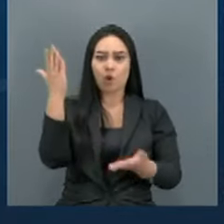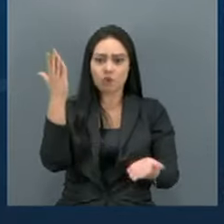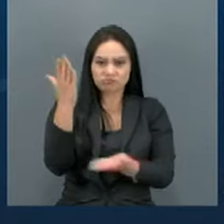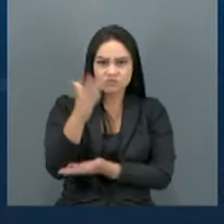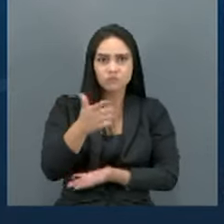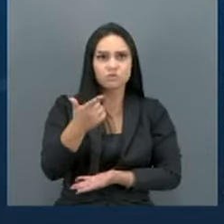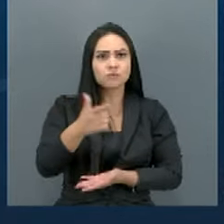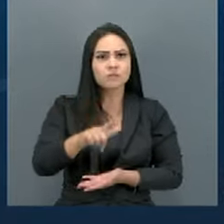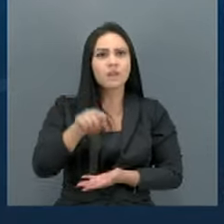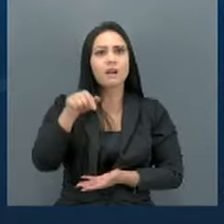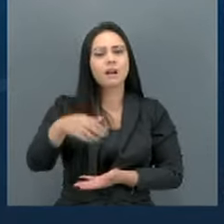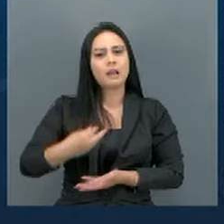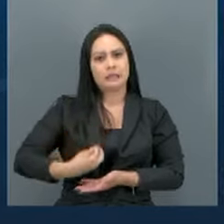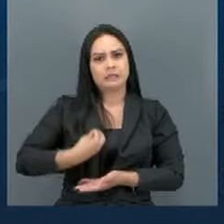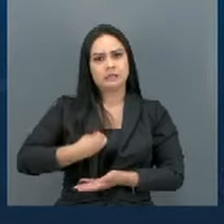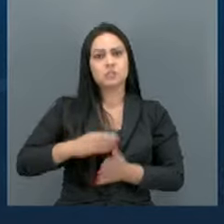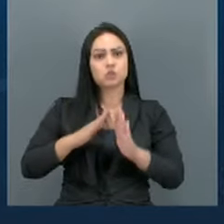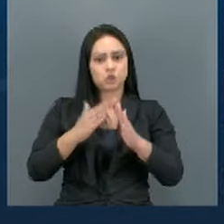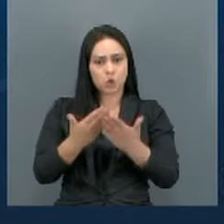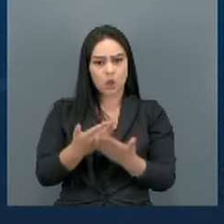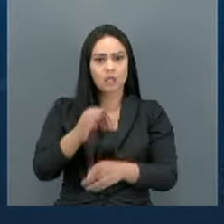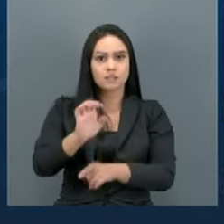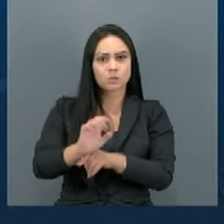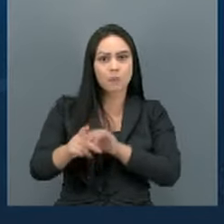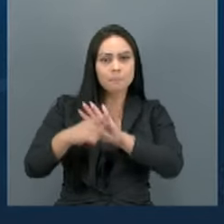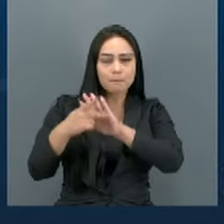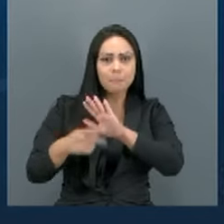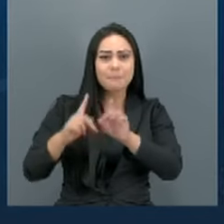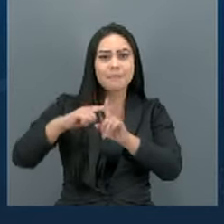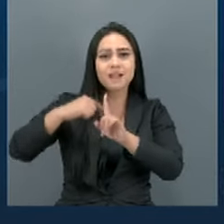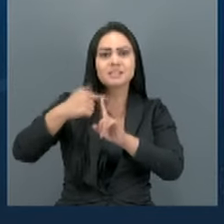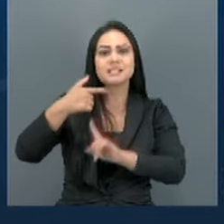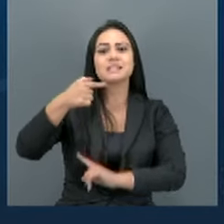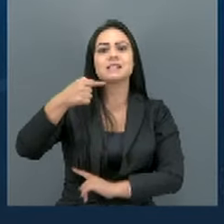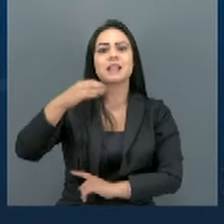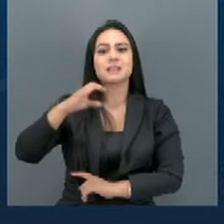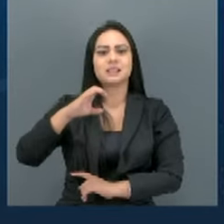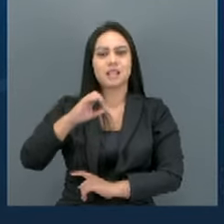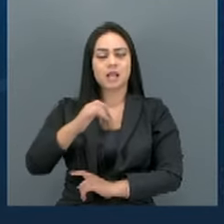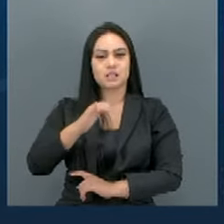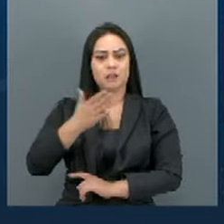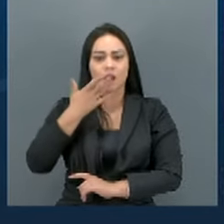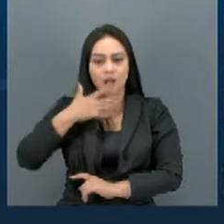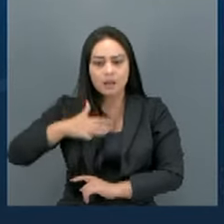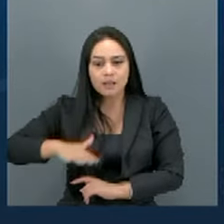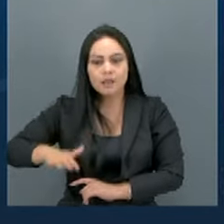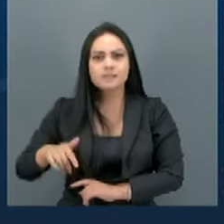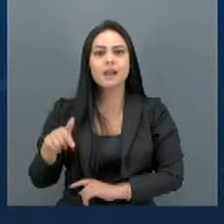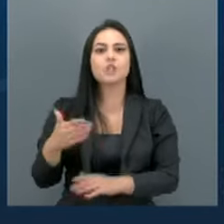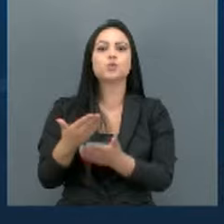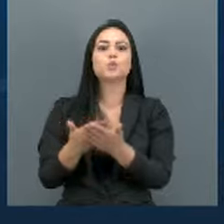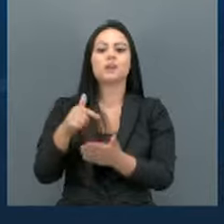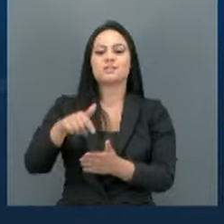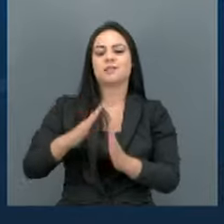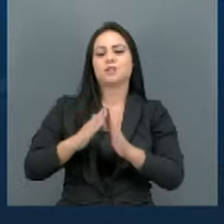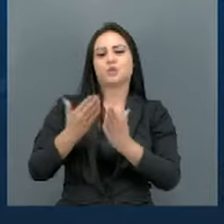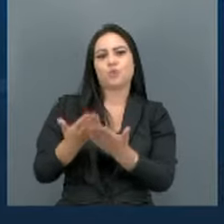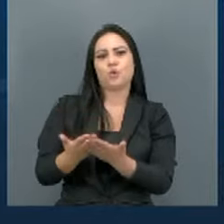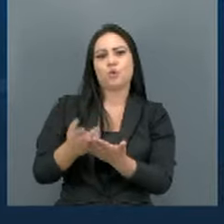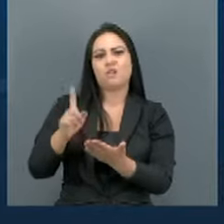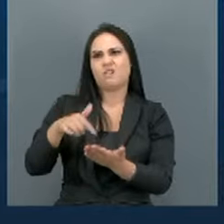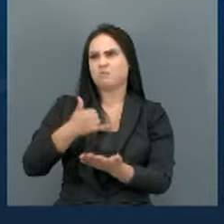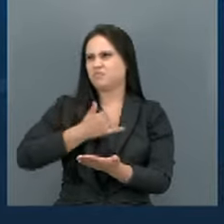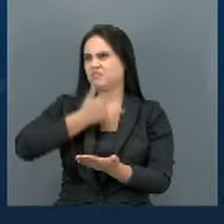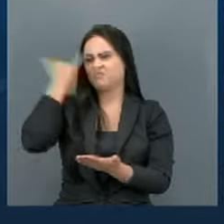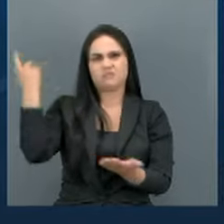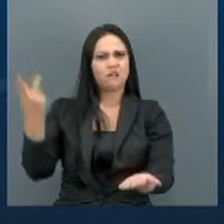Lá existe uma escola estadual com mais de 70 crianças, 80 crianças estudando nessa escola. Isso para mim é um absurdo,